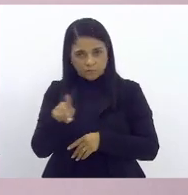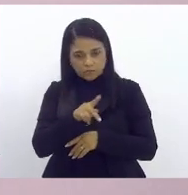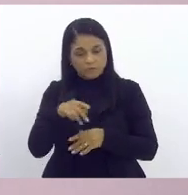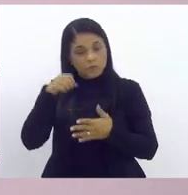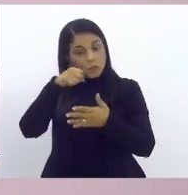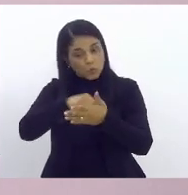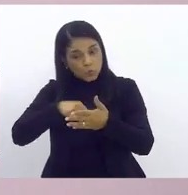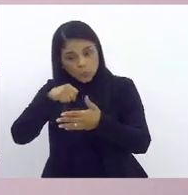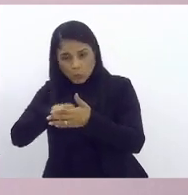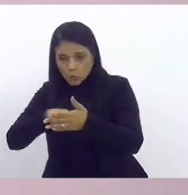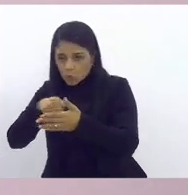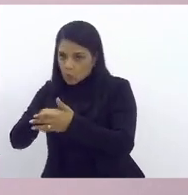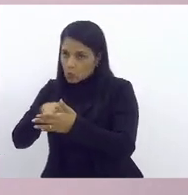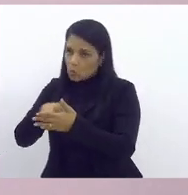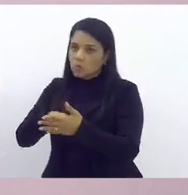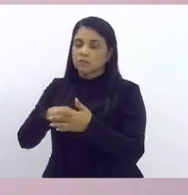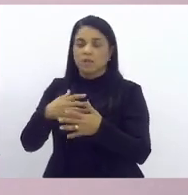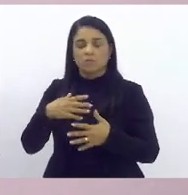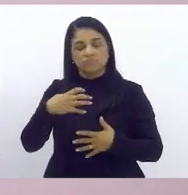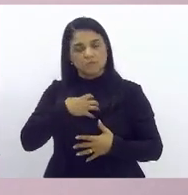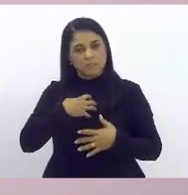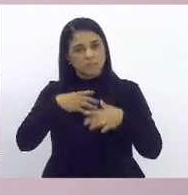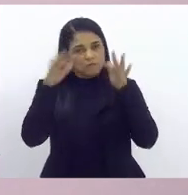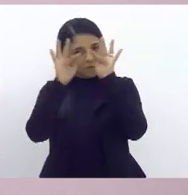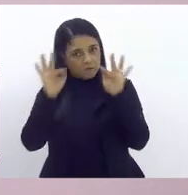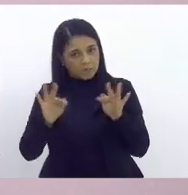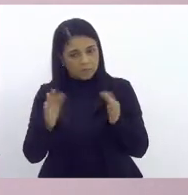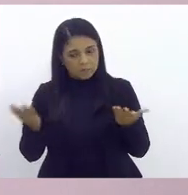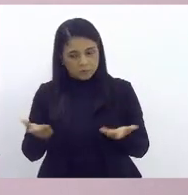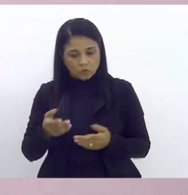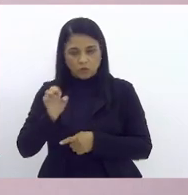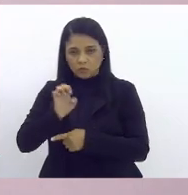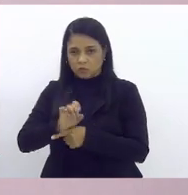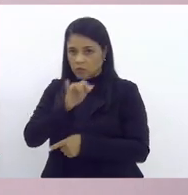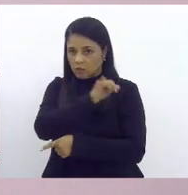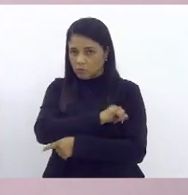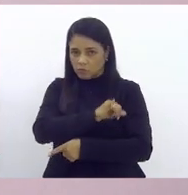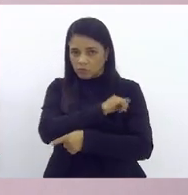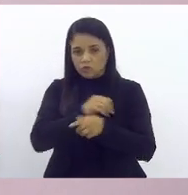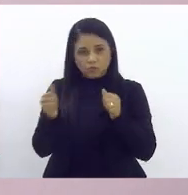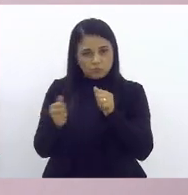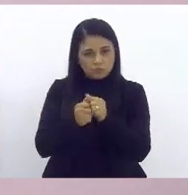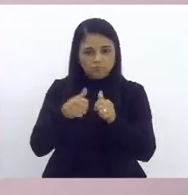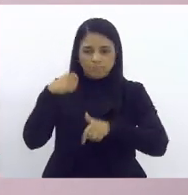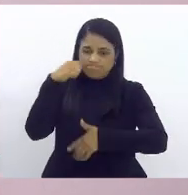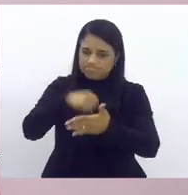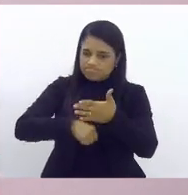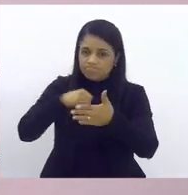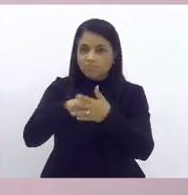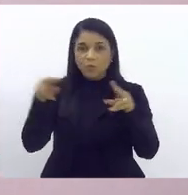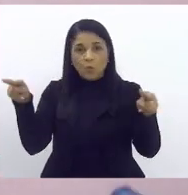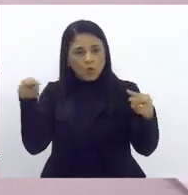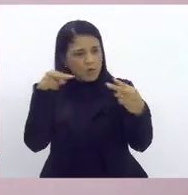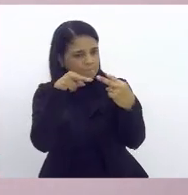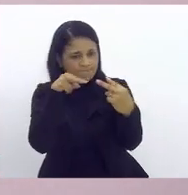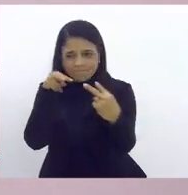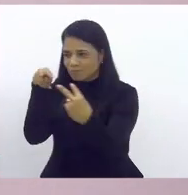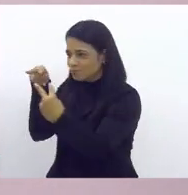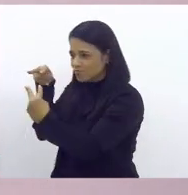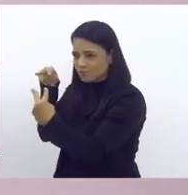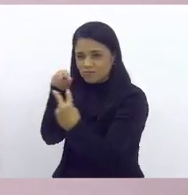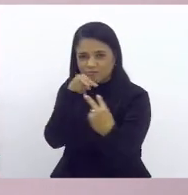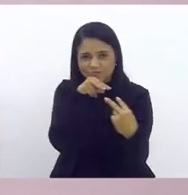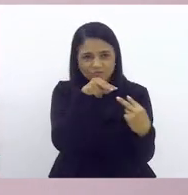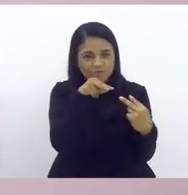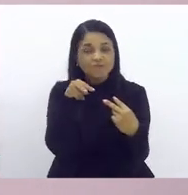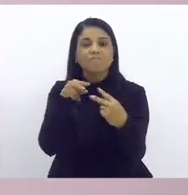pela frente. Eu estou muito feliz de estar aqui no Rio de Janeiro, junto com vocês, olhando no olho de vocês, porque é assim que